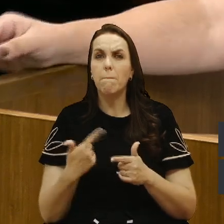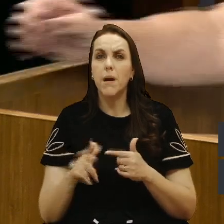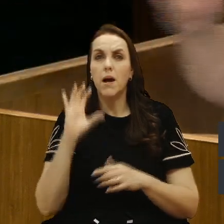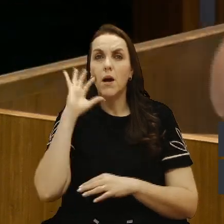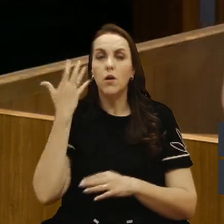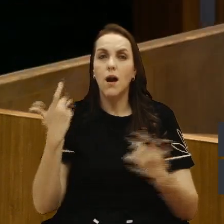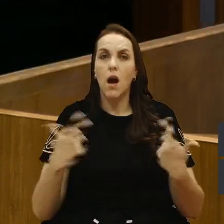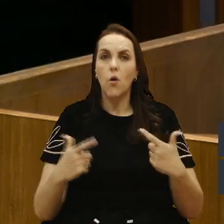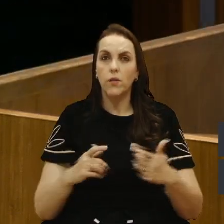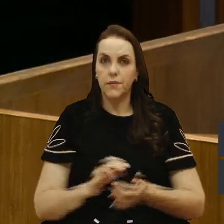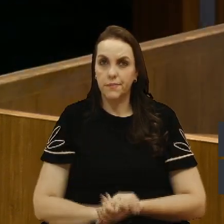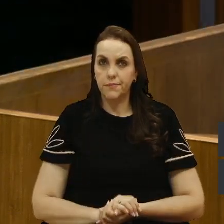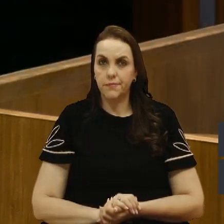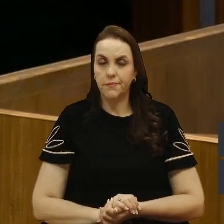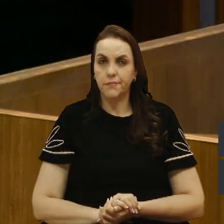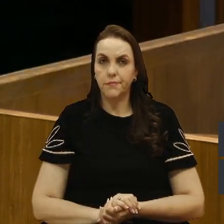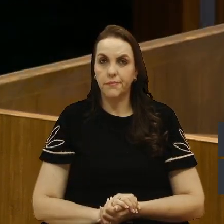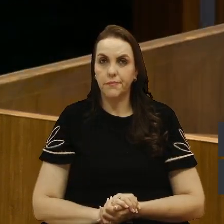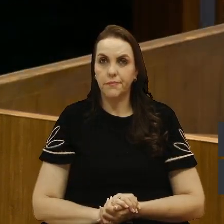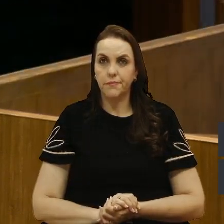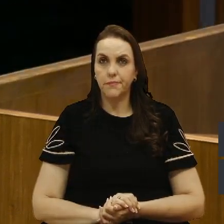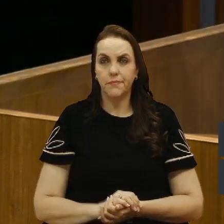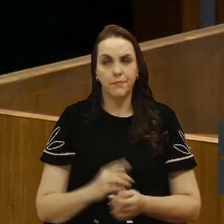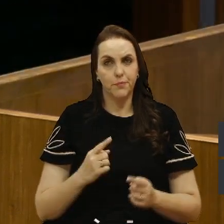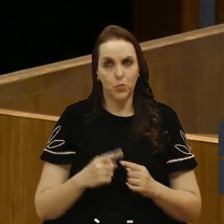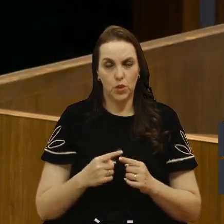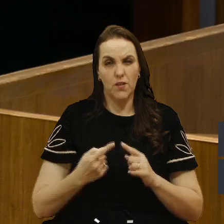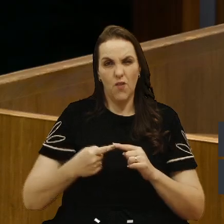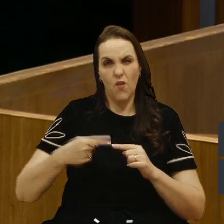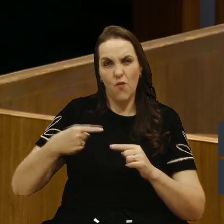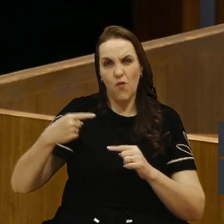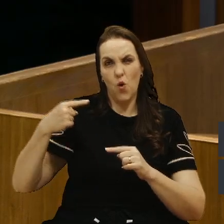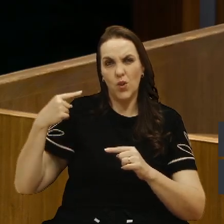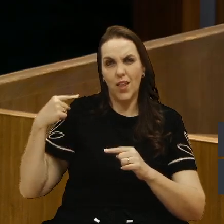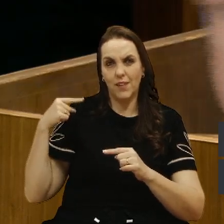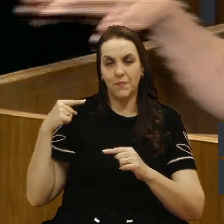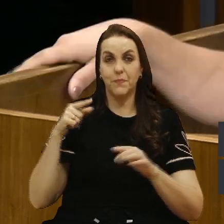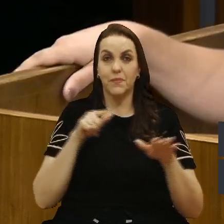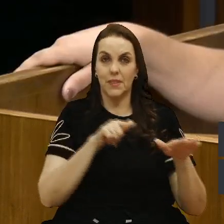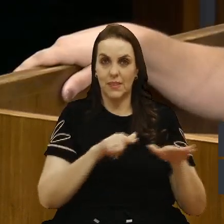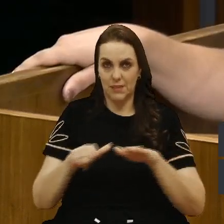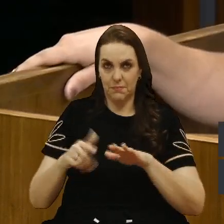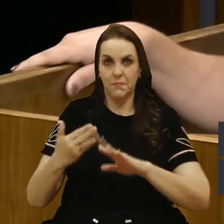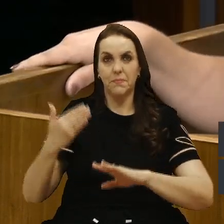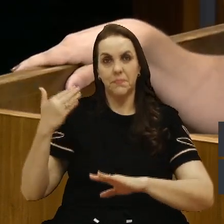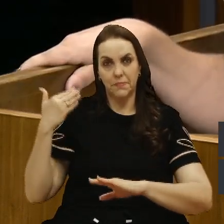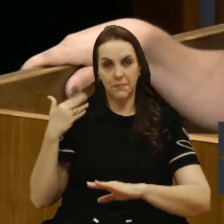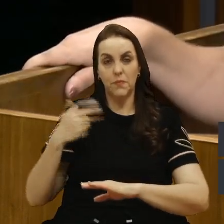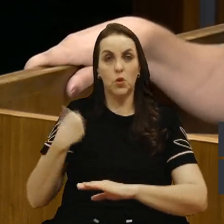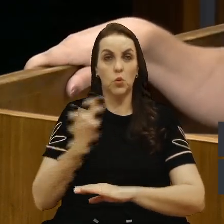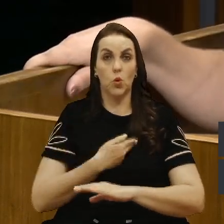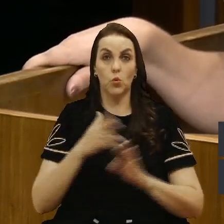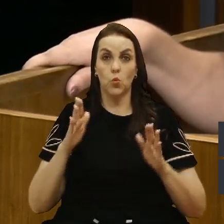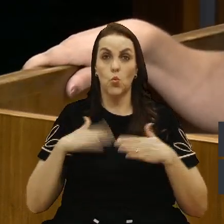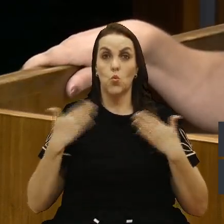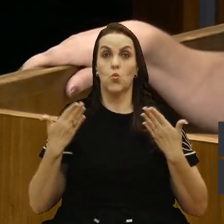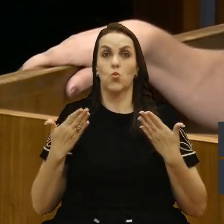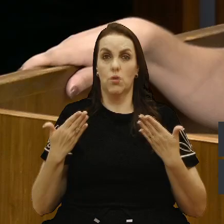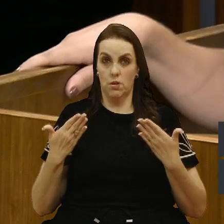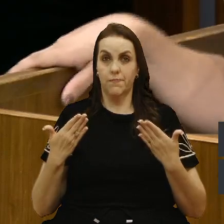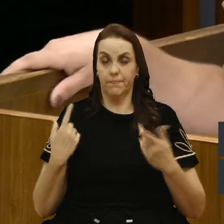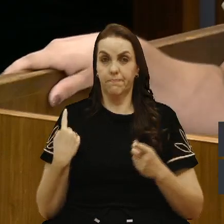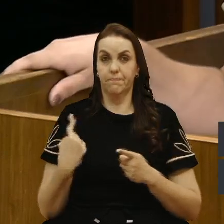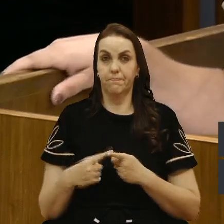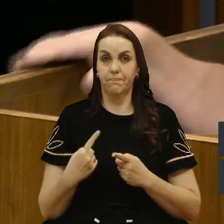aconteceu, porque vamos voltar um pouquinho para trás. Semana passada, então, a gente foi pego de surpresa